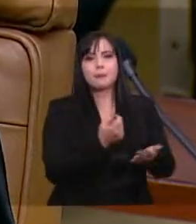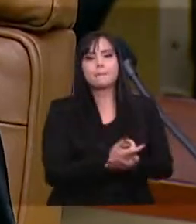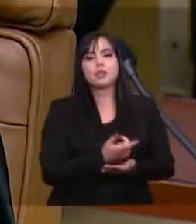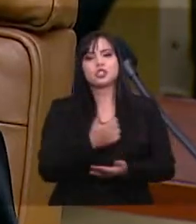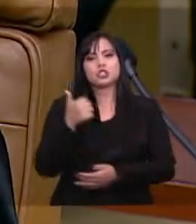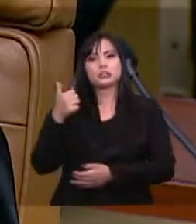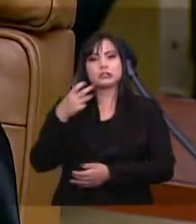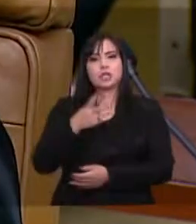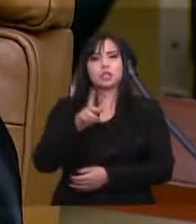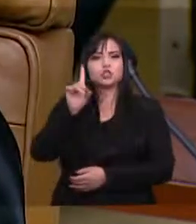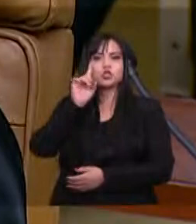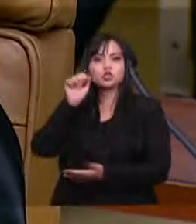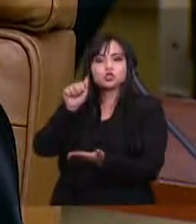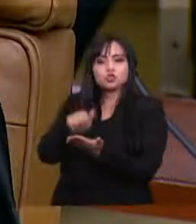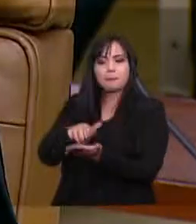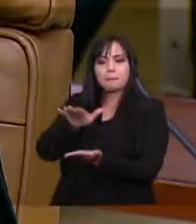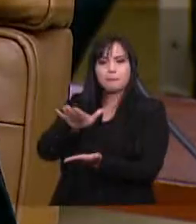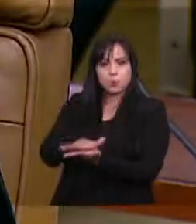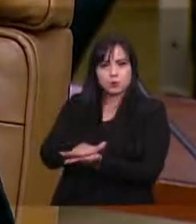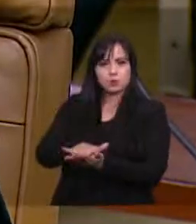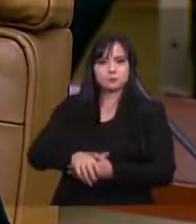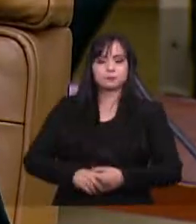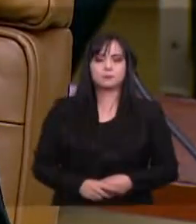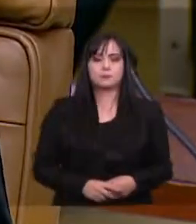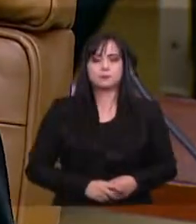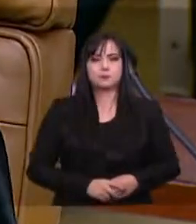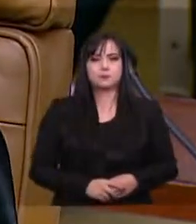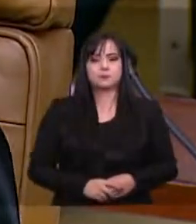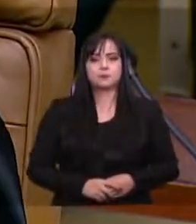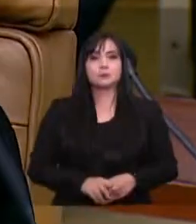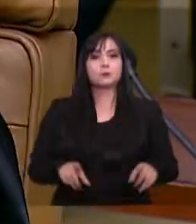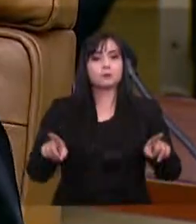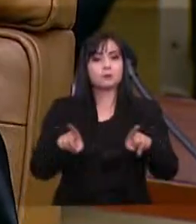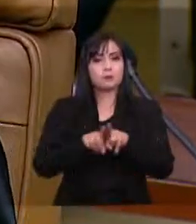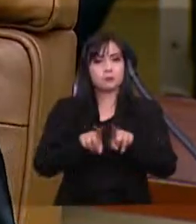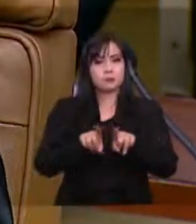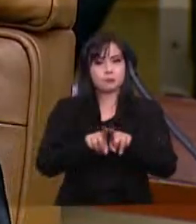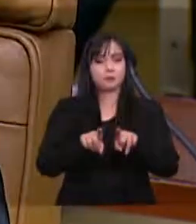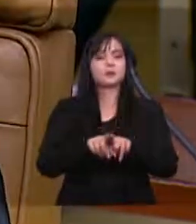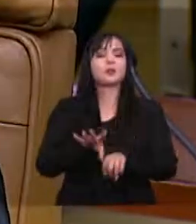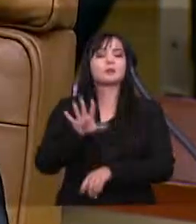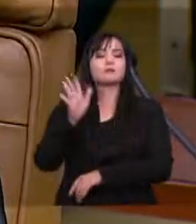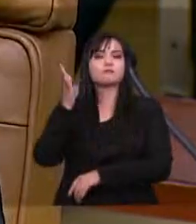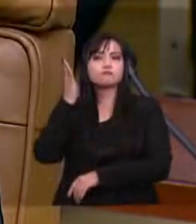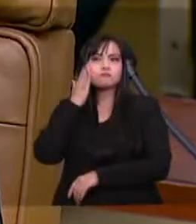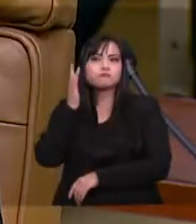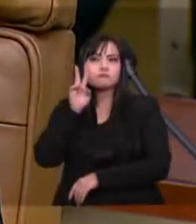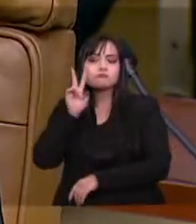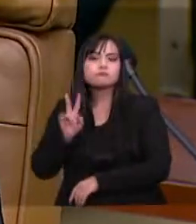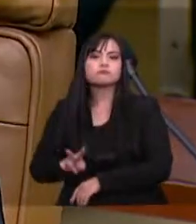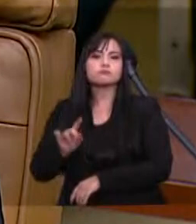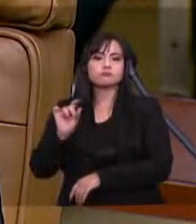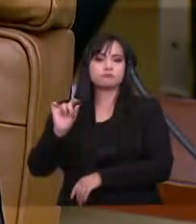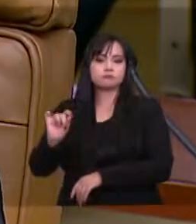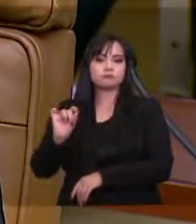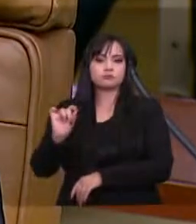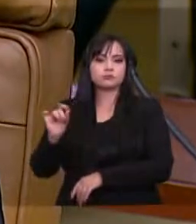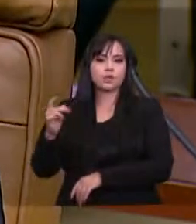de 13 dias multas multa por igual reconheço aqui